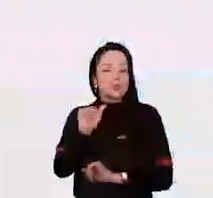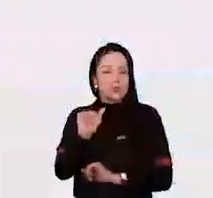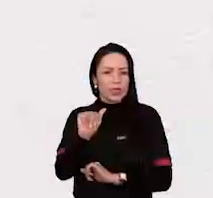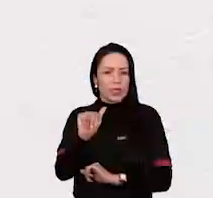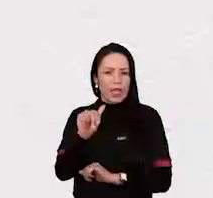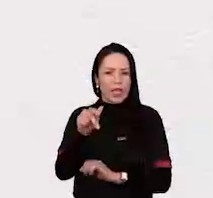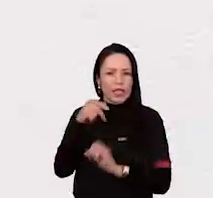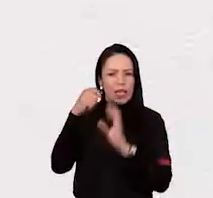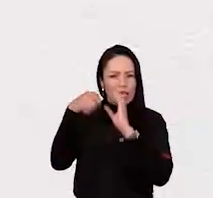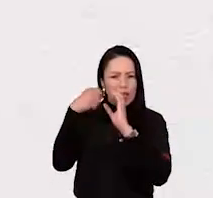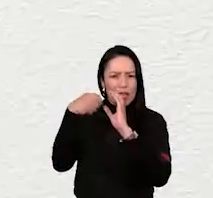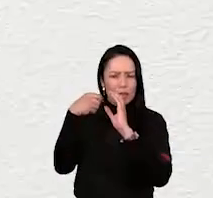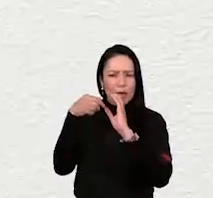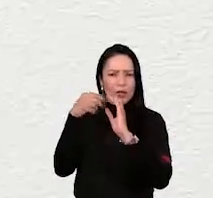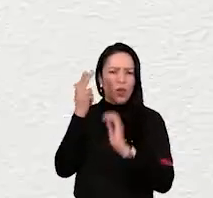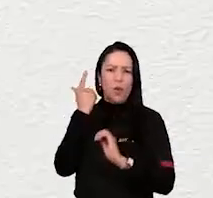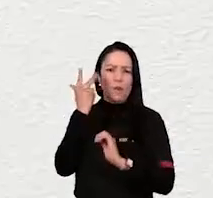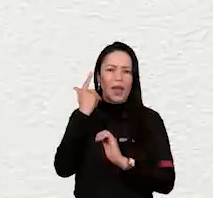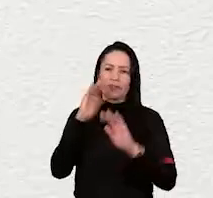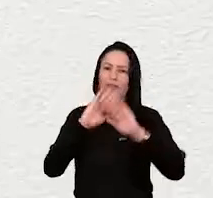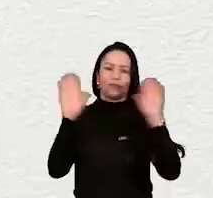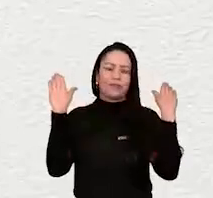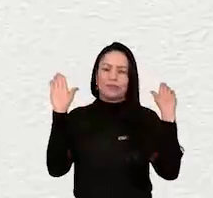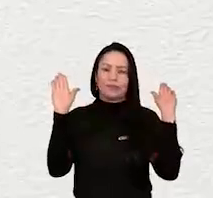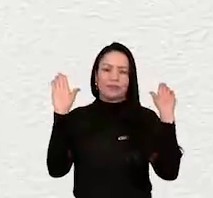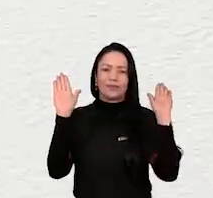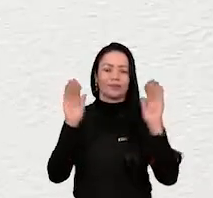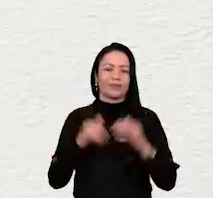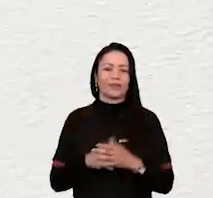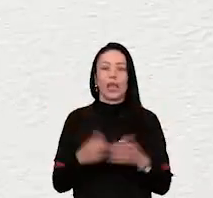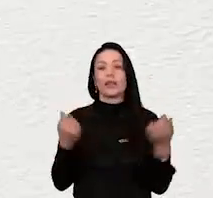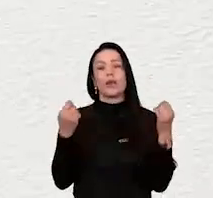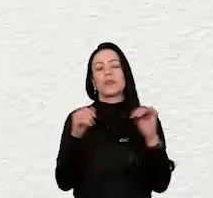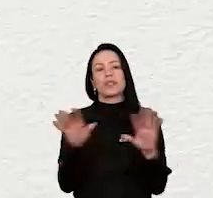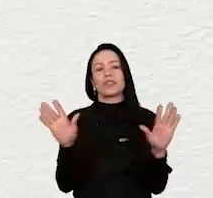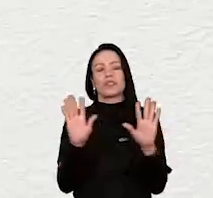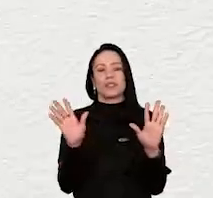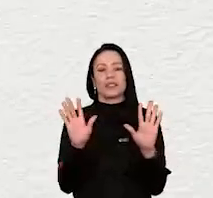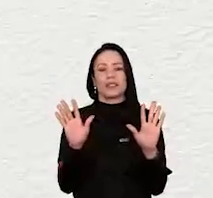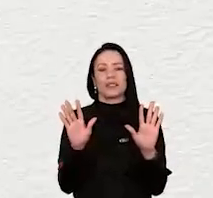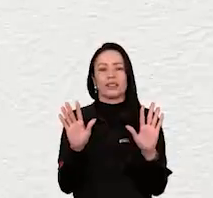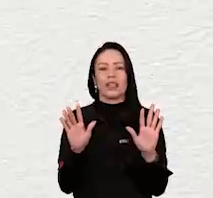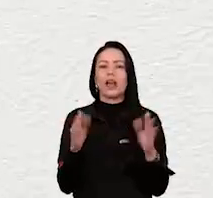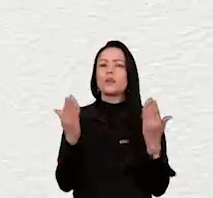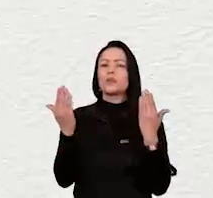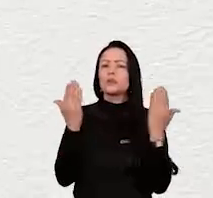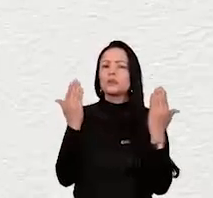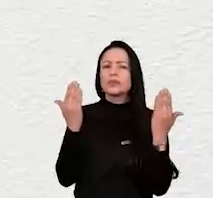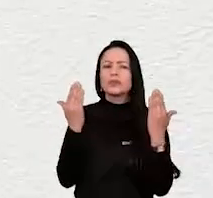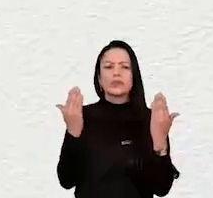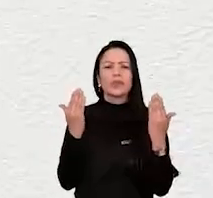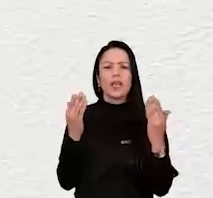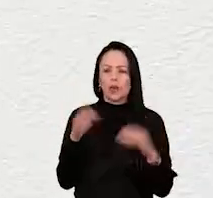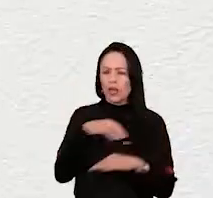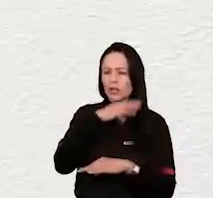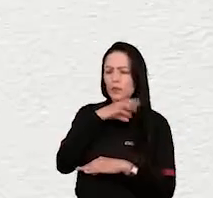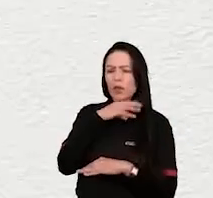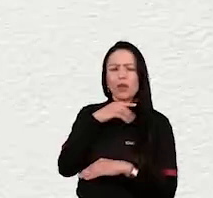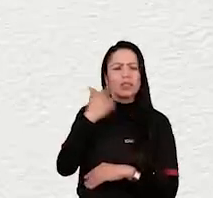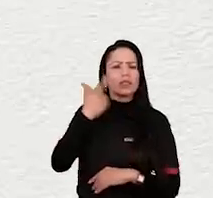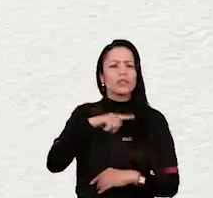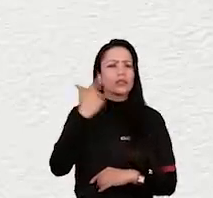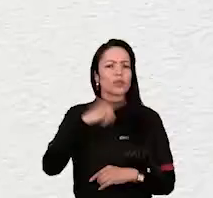otoscopia convencional. Ela já até saiu dali, né? Porque realmente, assim, você gera muita dúvida, principalmente se esse animal ainda não